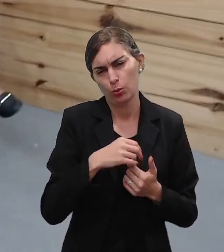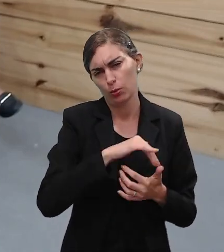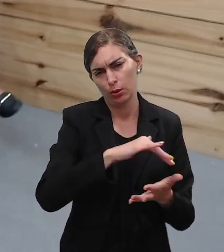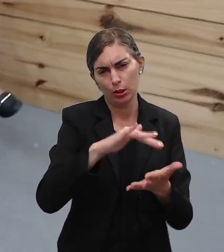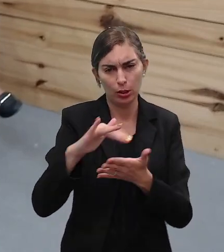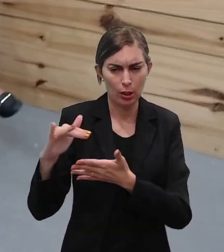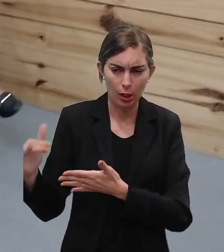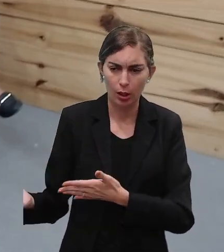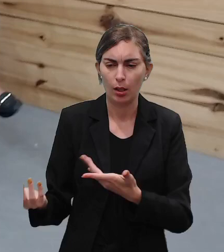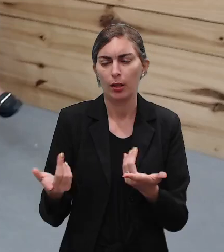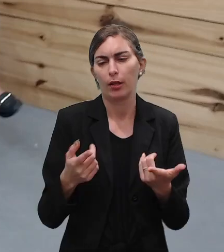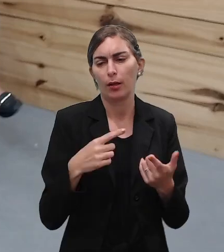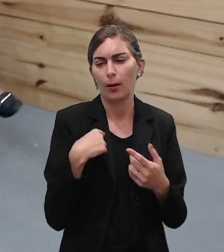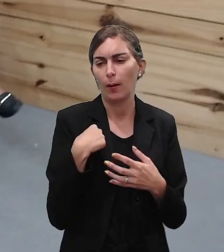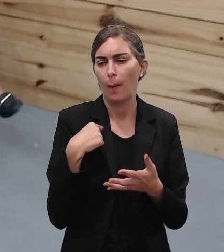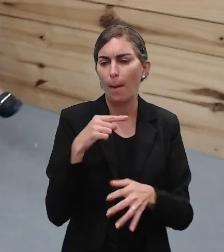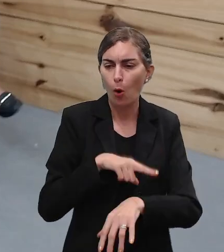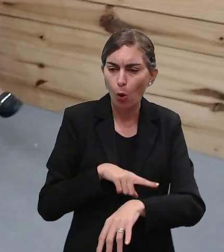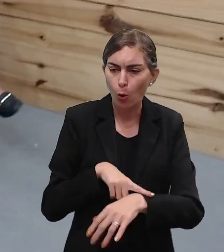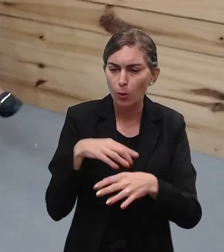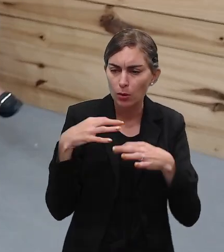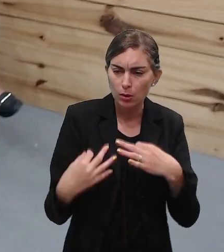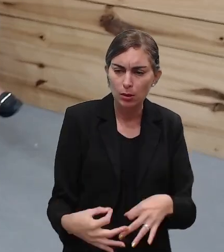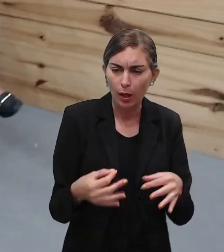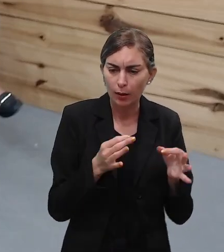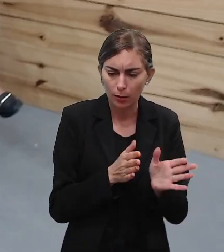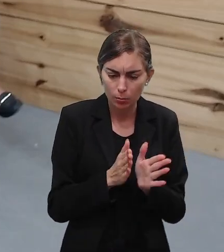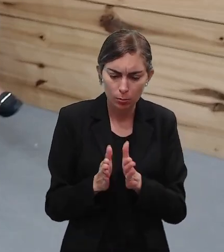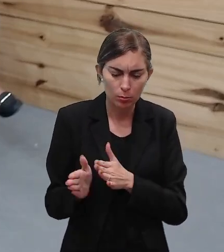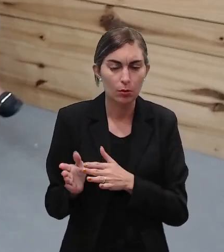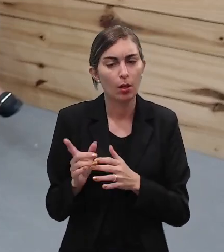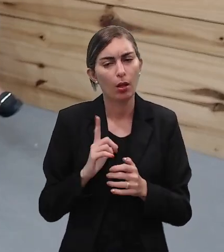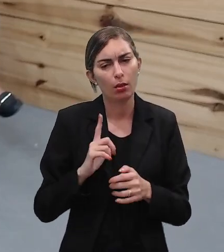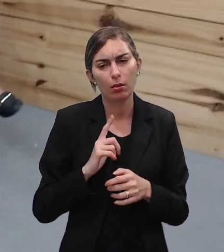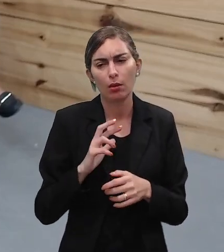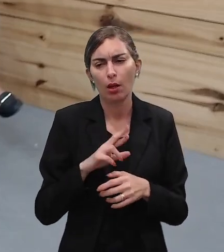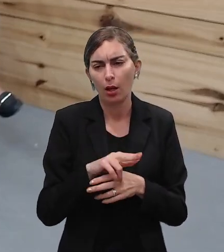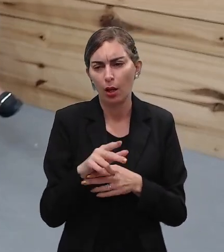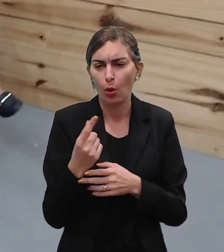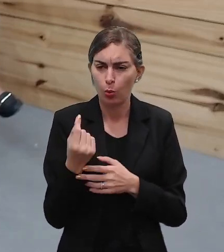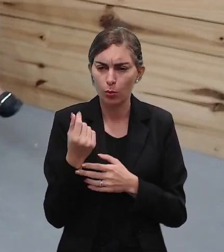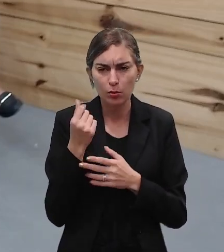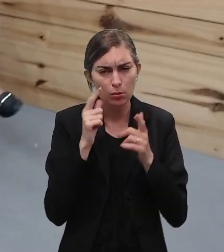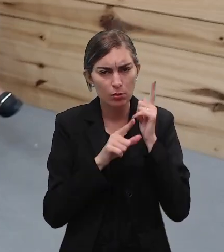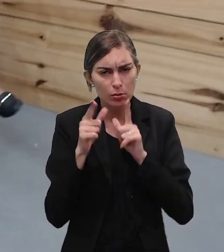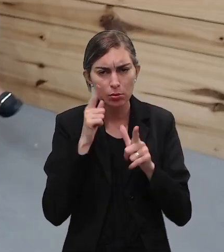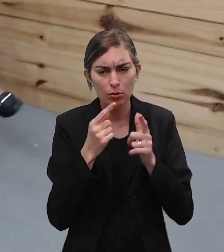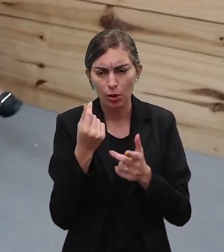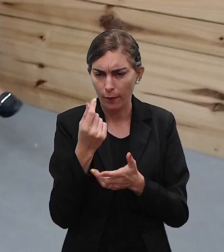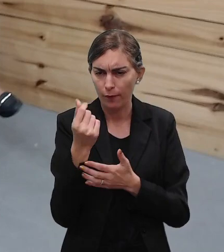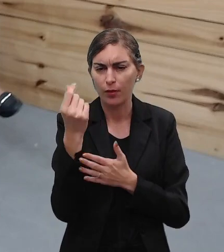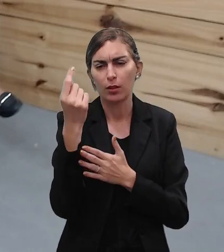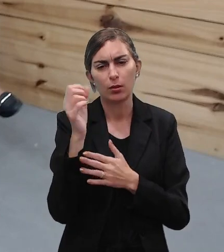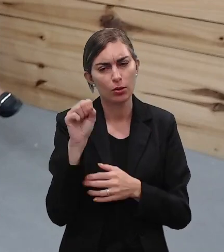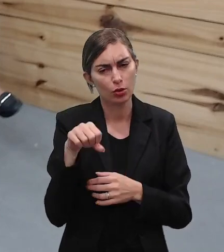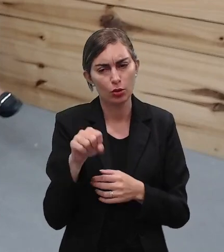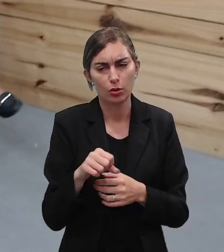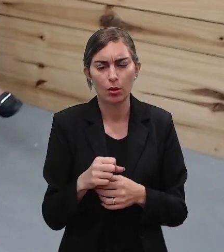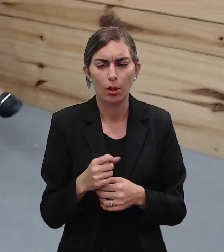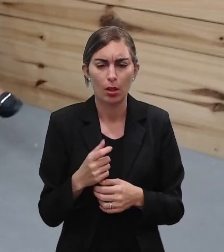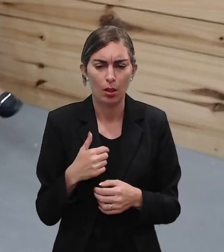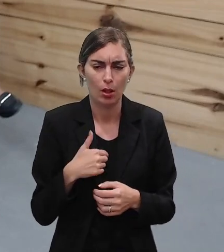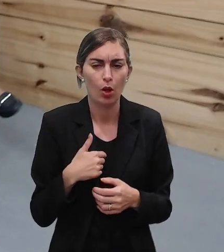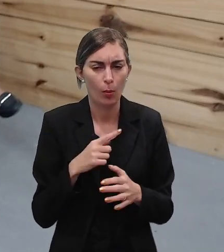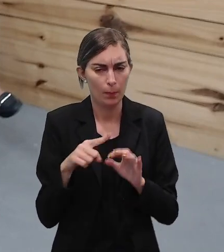entrega, que são a pontualidade, mas ele também vai trazer alguns recursos financeiros, não é isso? Sim.